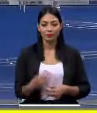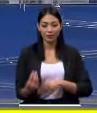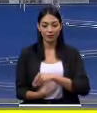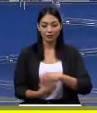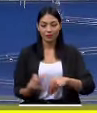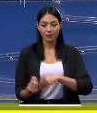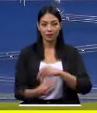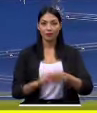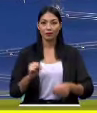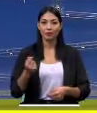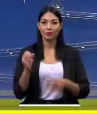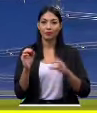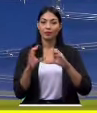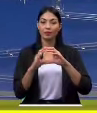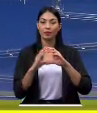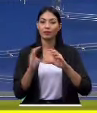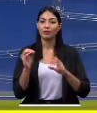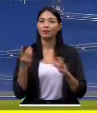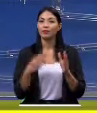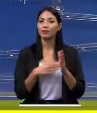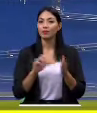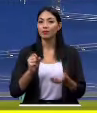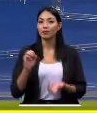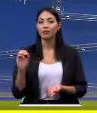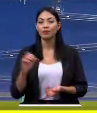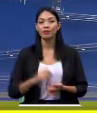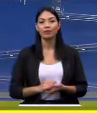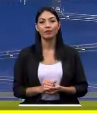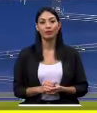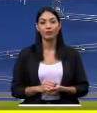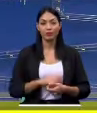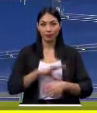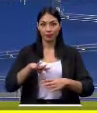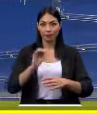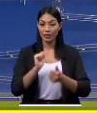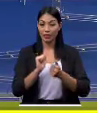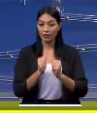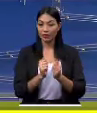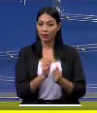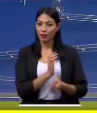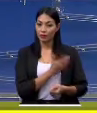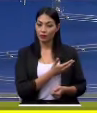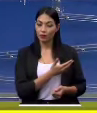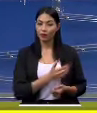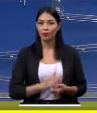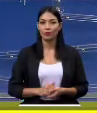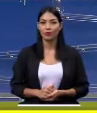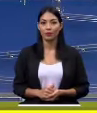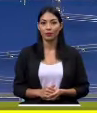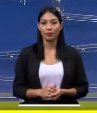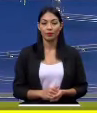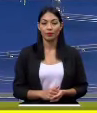recarregado. Embaralhando 80 bolas numeradas de 01 a 80. Sorteio do time do coração.